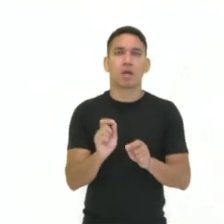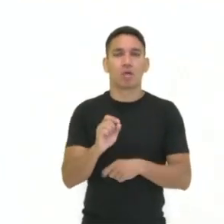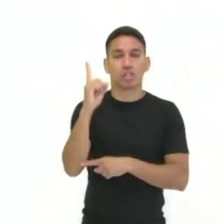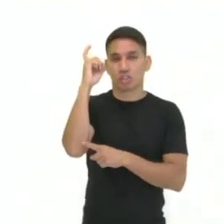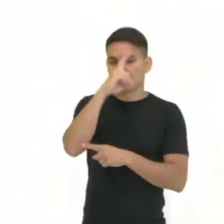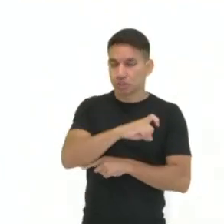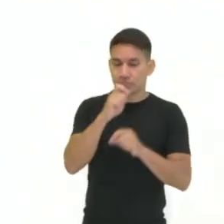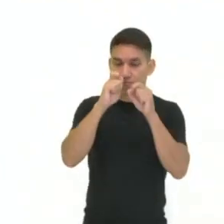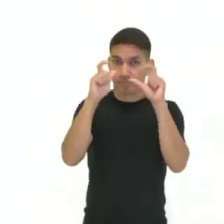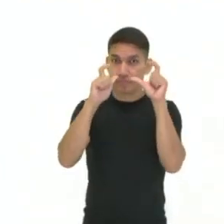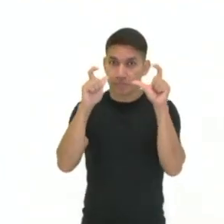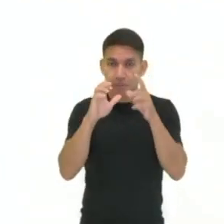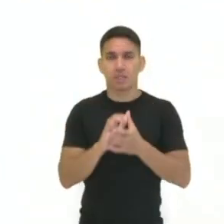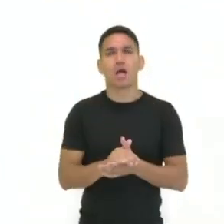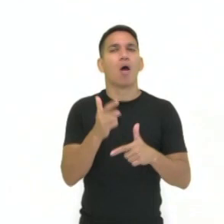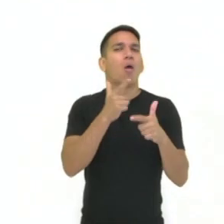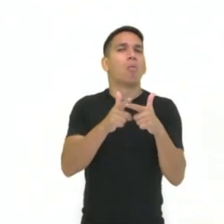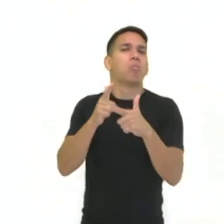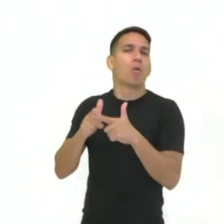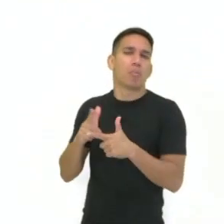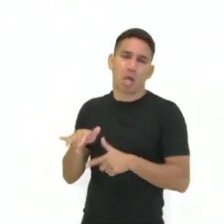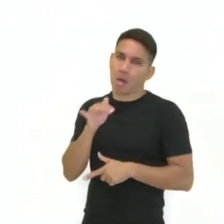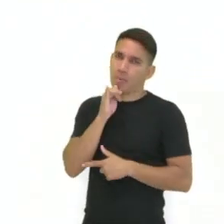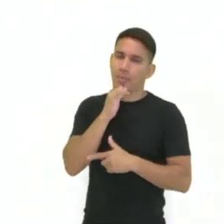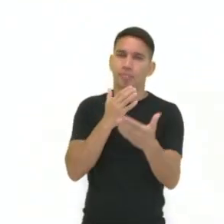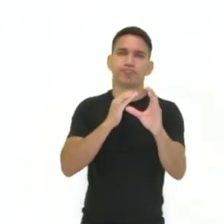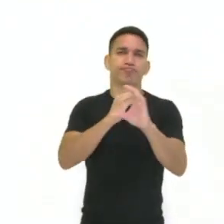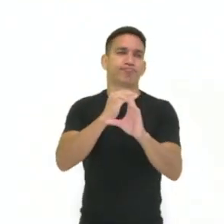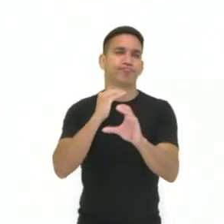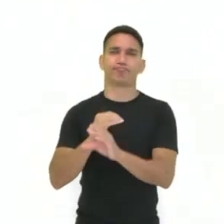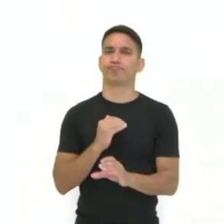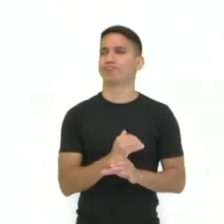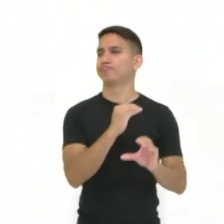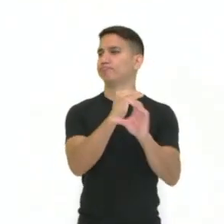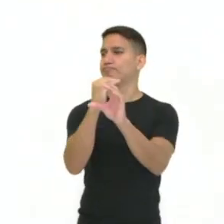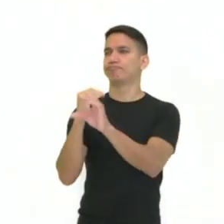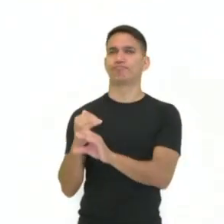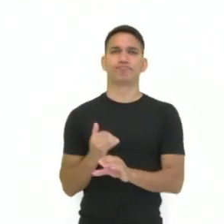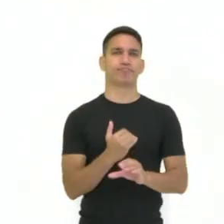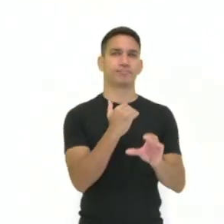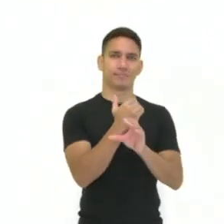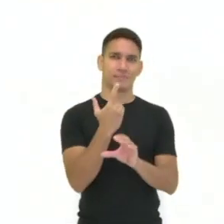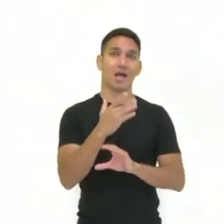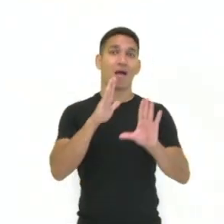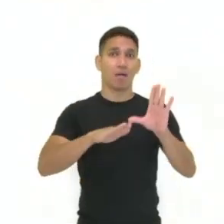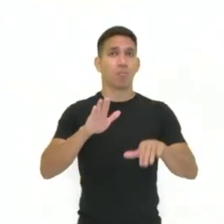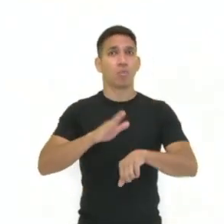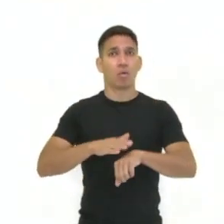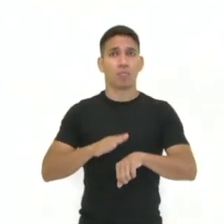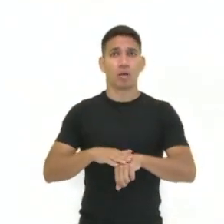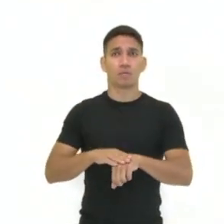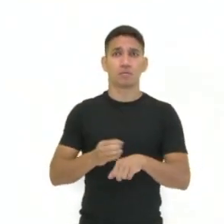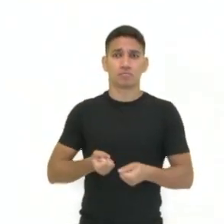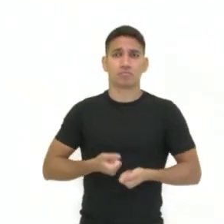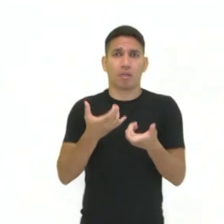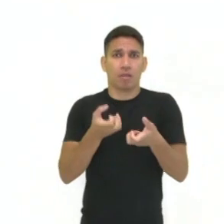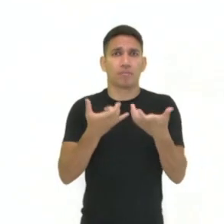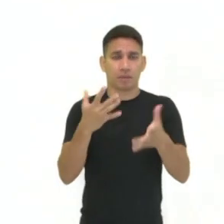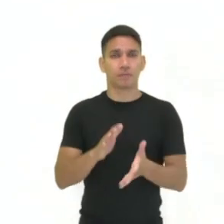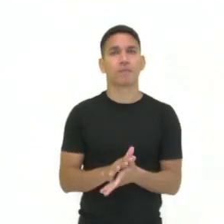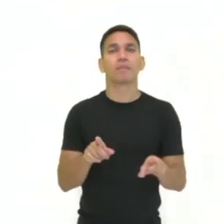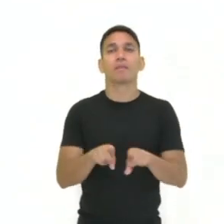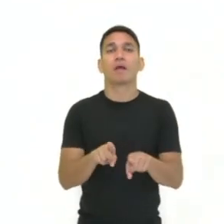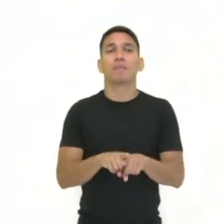a atenção, problemas na comunicação verbal, então até na fala, dificuldade na realização